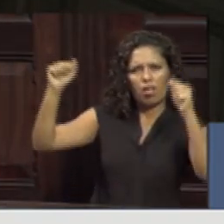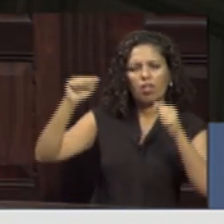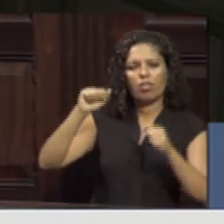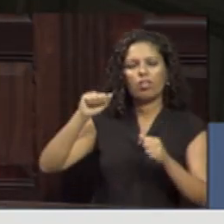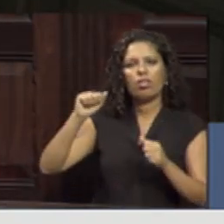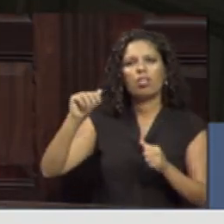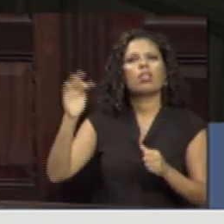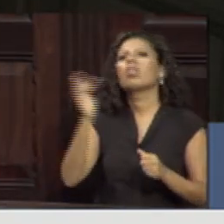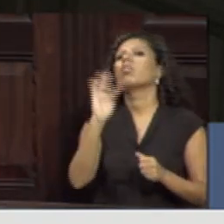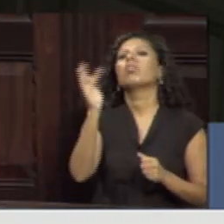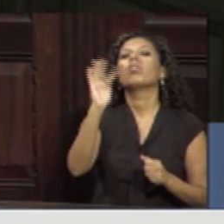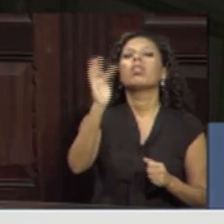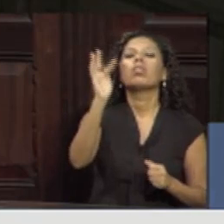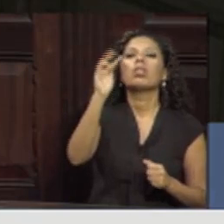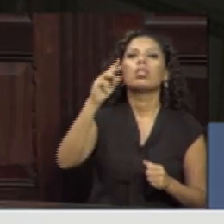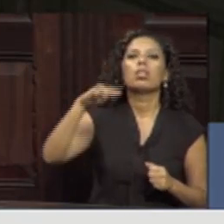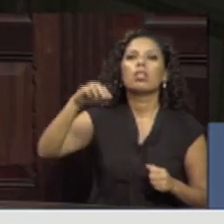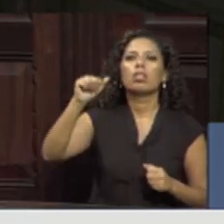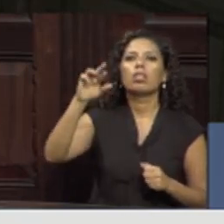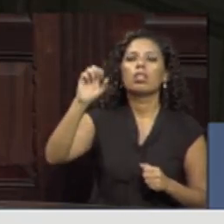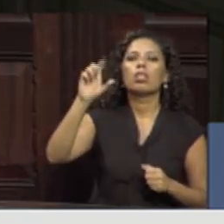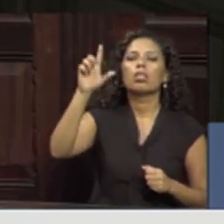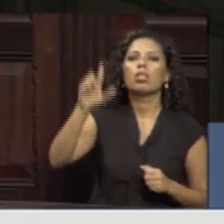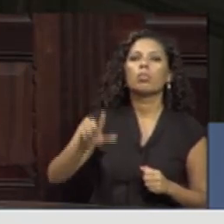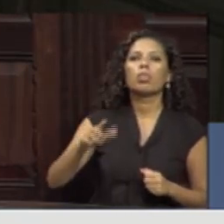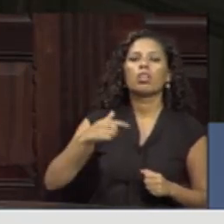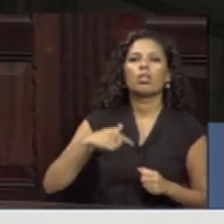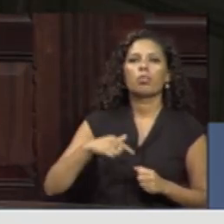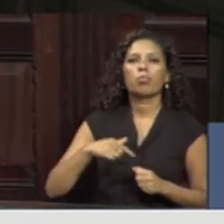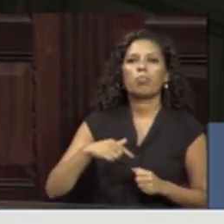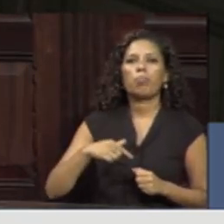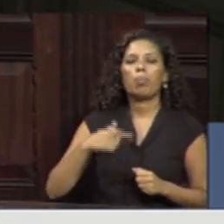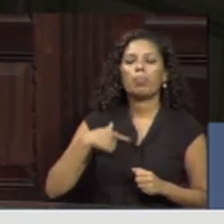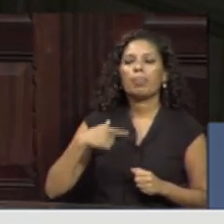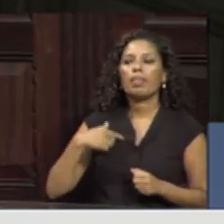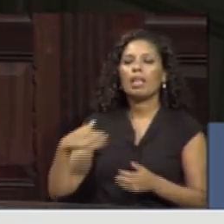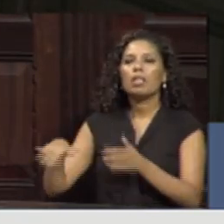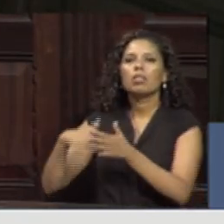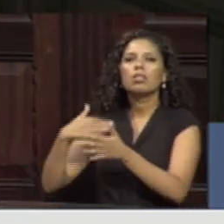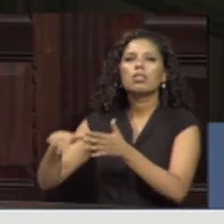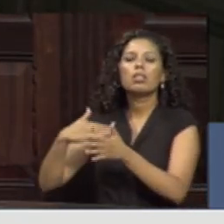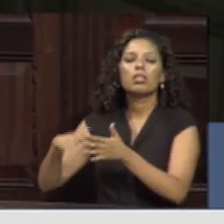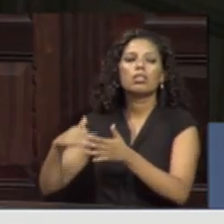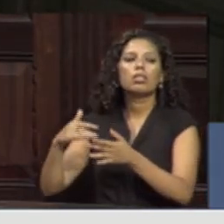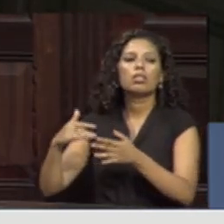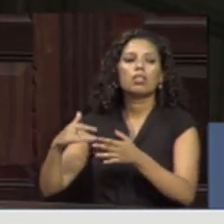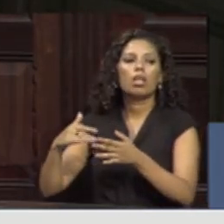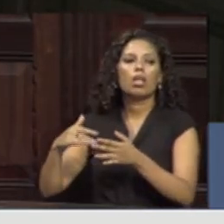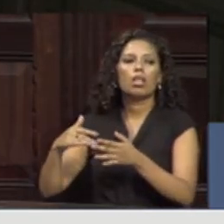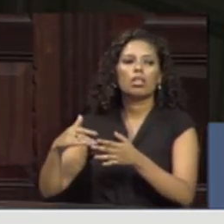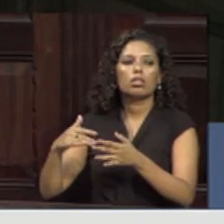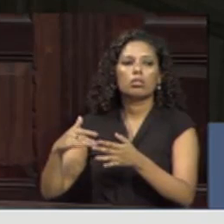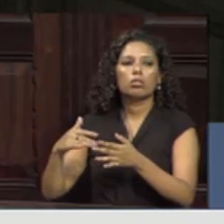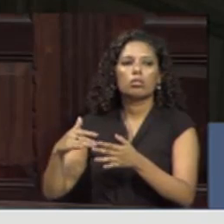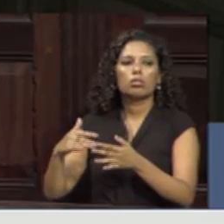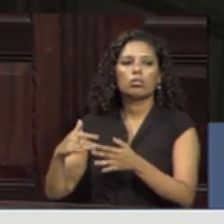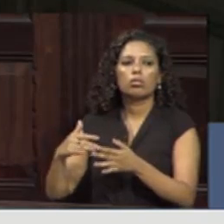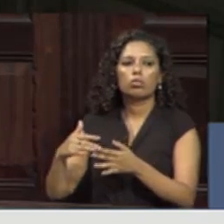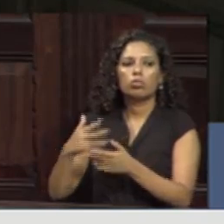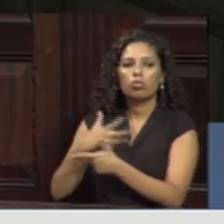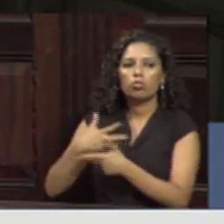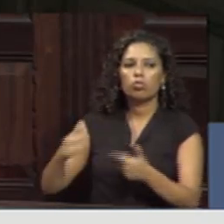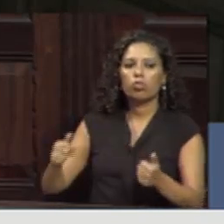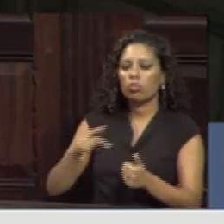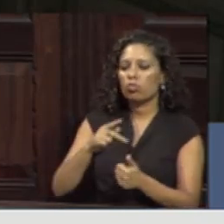gabinete do deputado Marcelo Freixo, quando eu exercia a função de secretário municipal de Conservação e Serviços